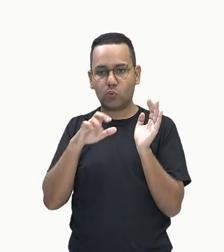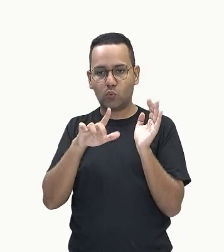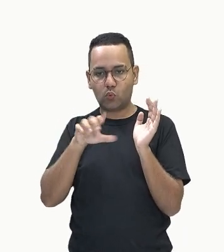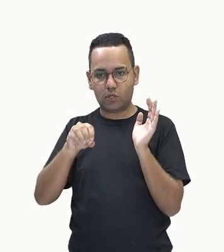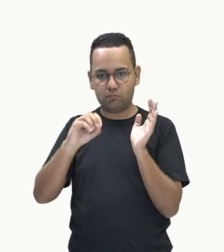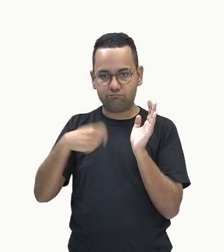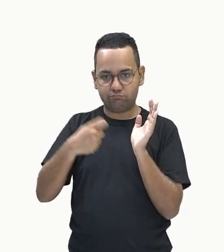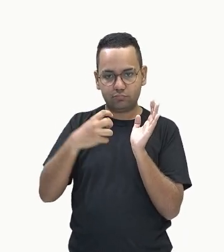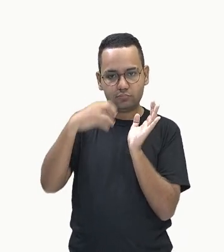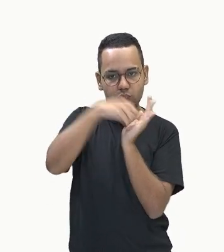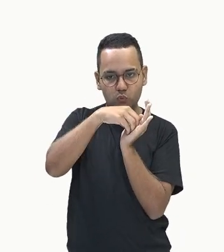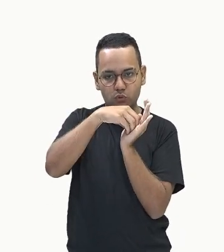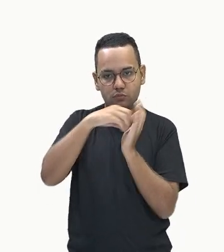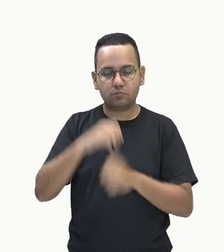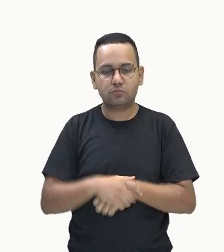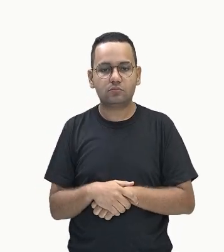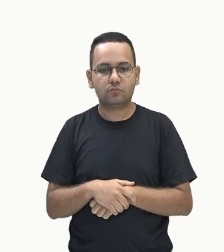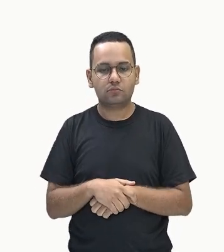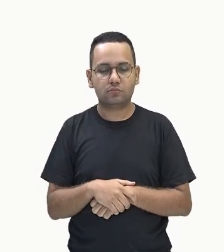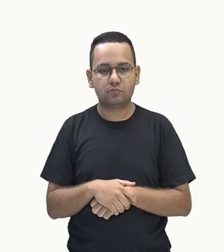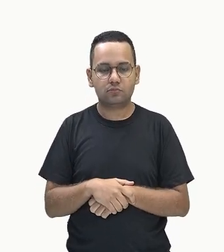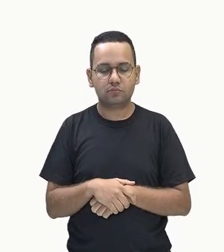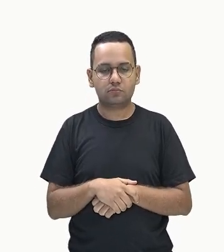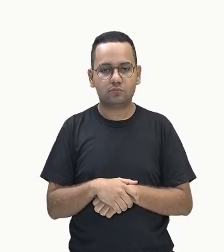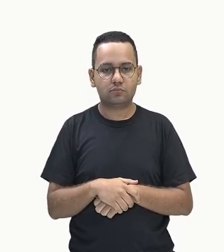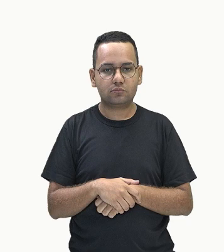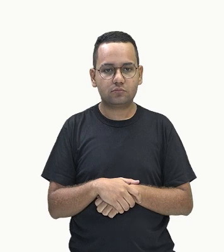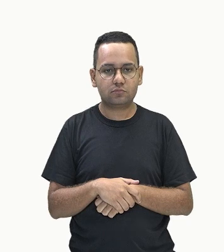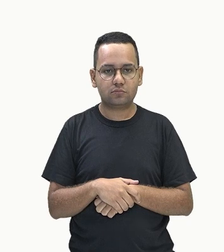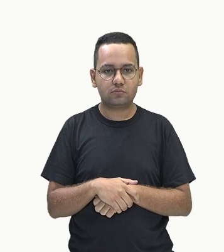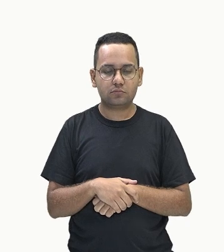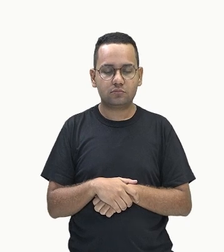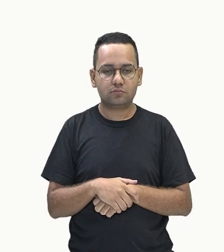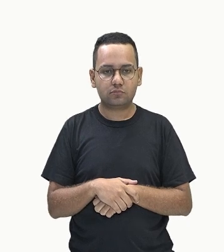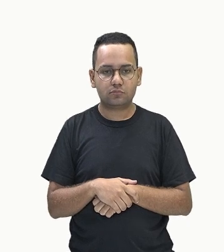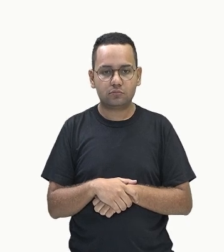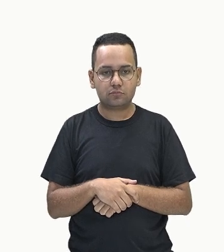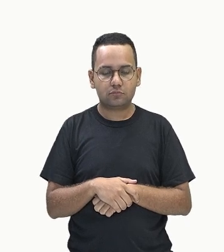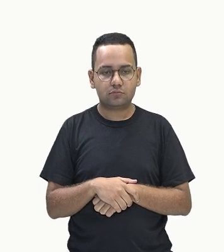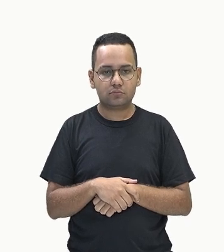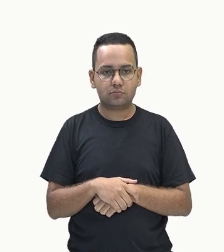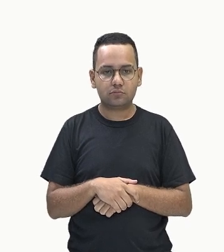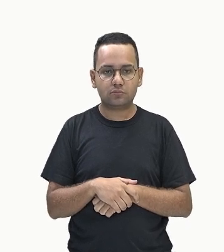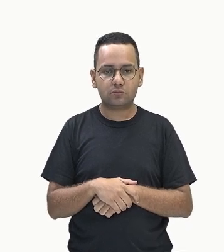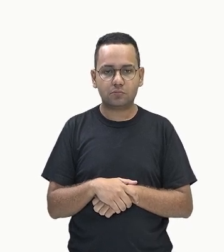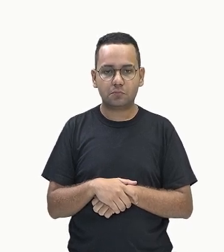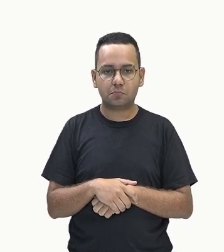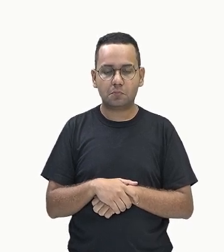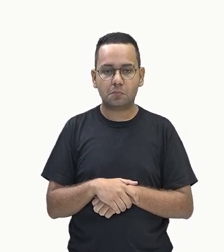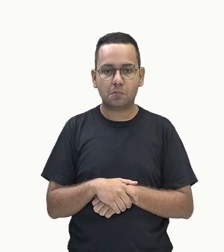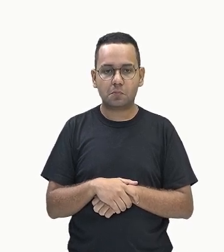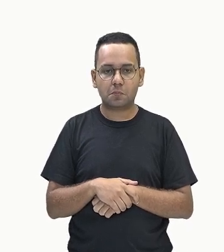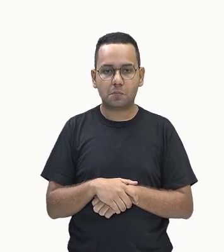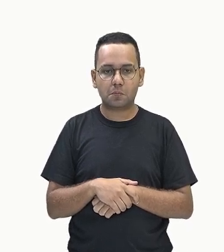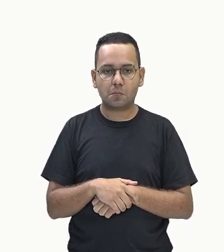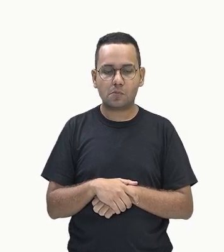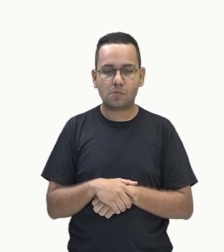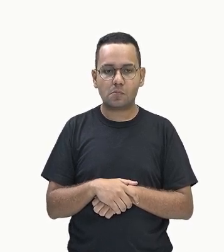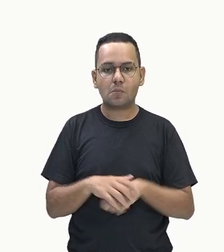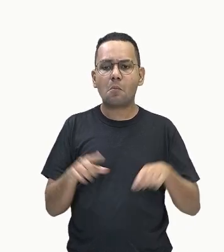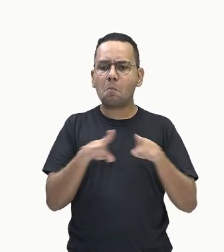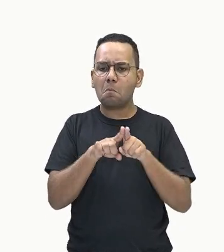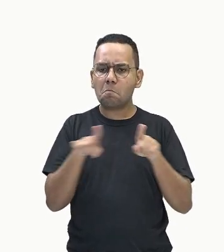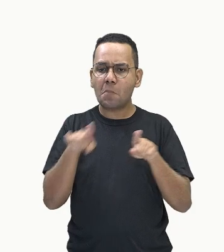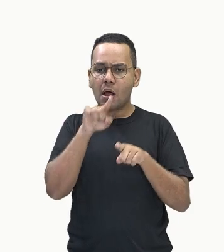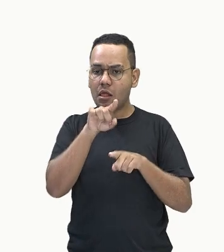Representam um núcleo. Então aqui fica claro que esse tecido, que essa camada, ela só